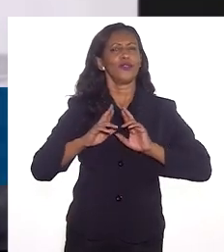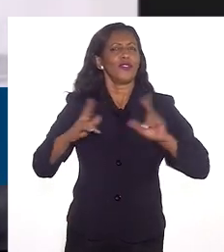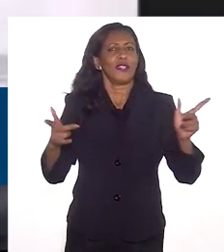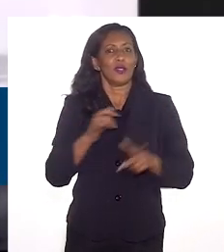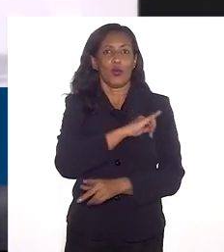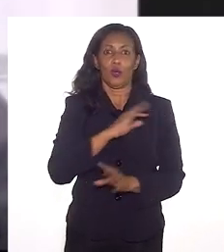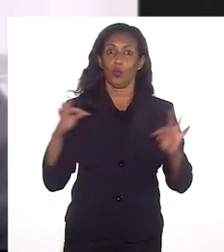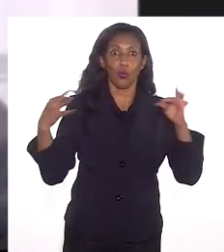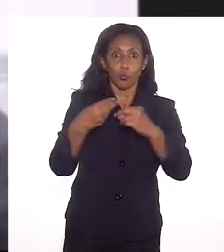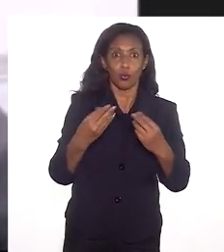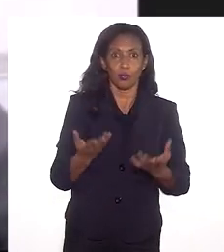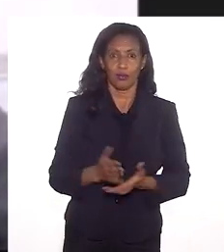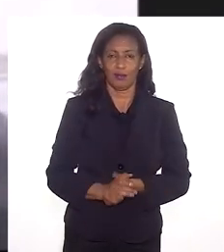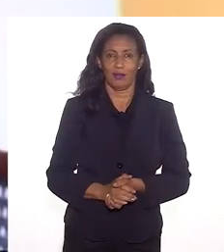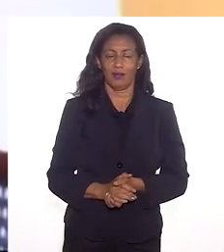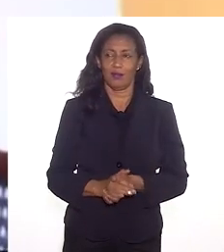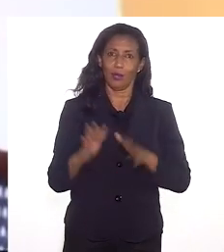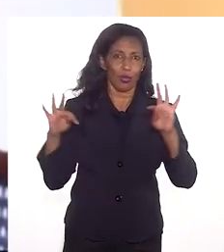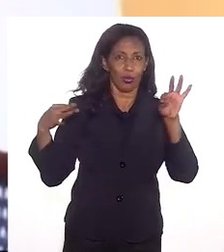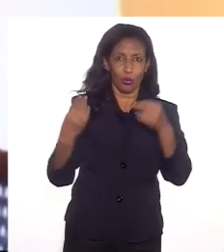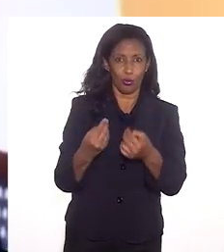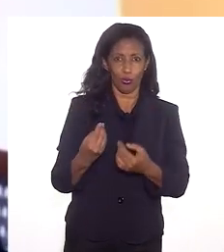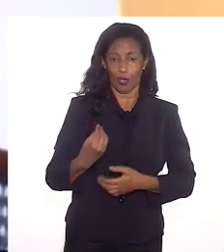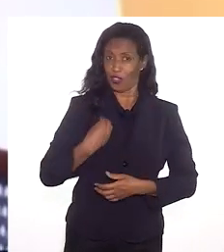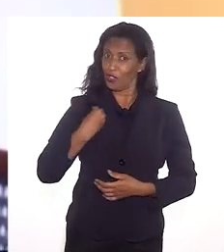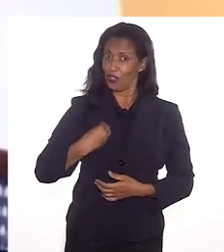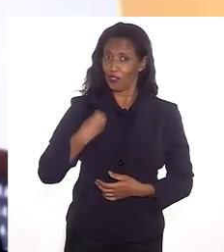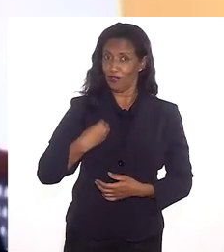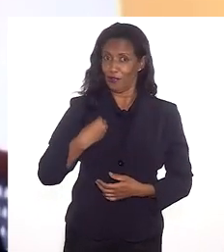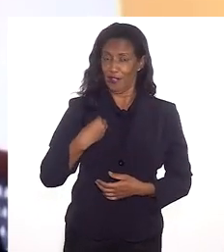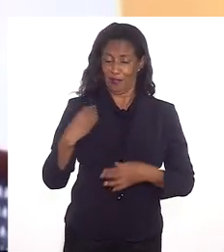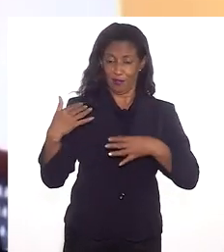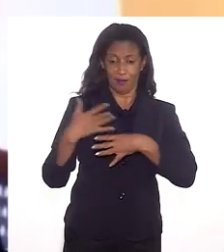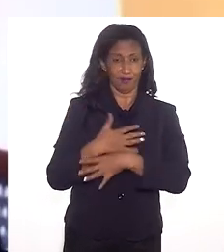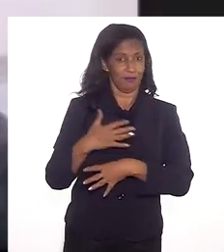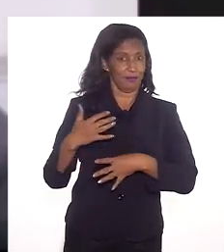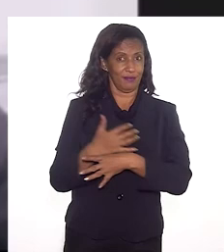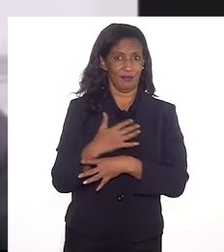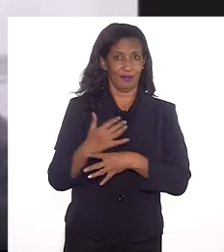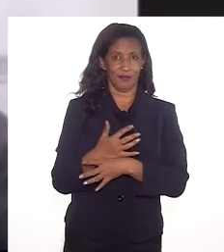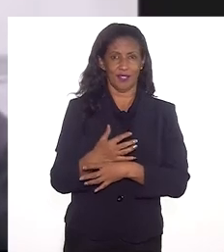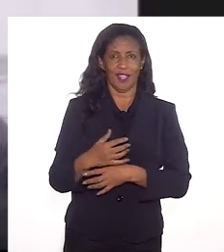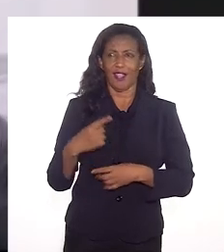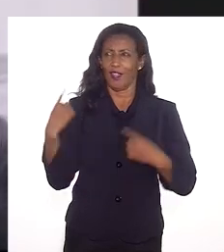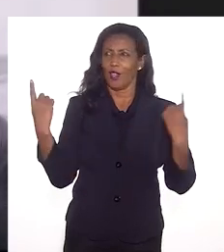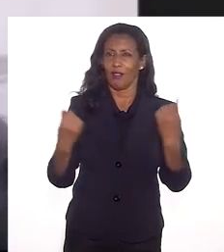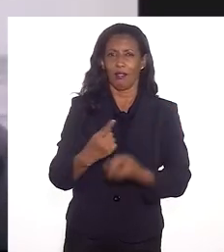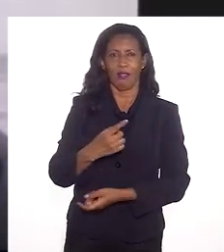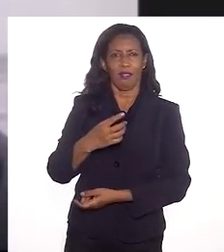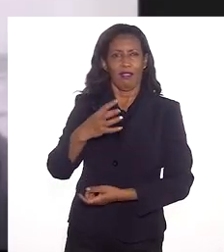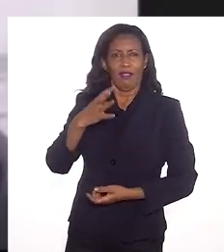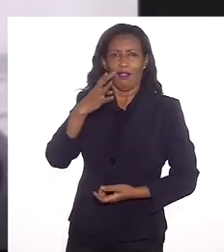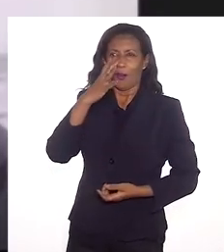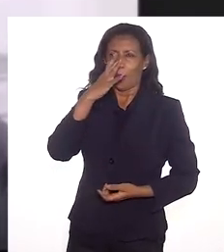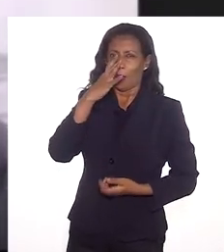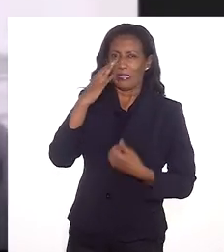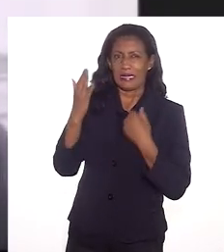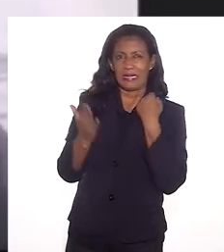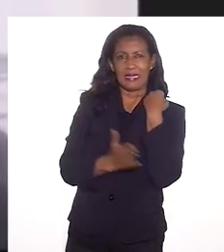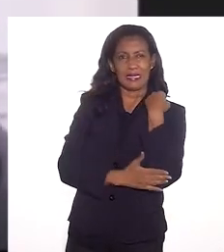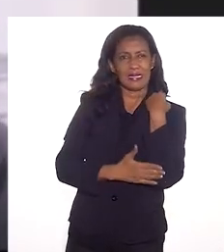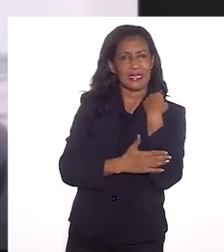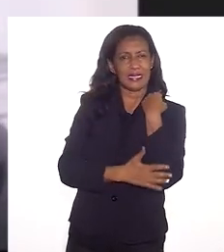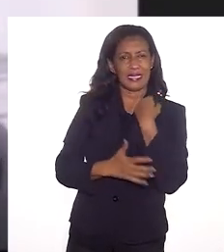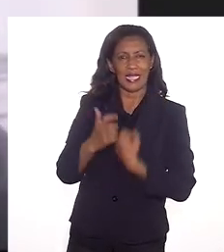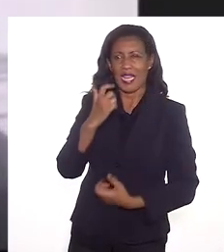que diferencia o Rio de Janeiro tudo que a gente vive a gente vive numa daquelas cidades que é de dar inveja a qualquer um